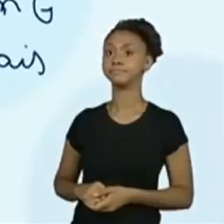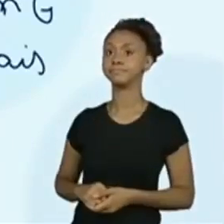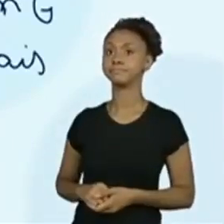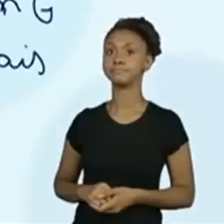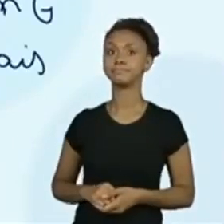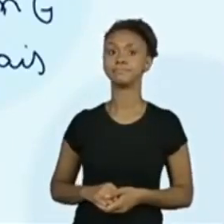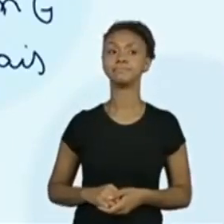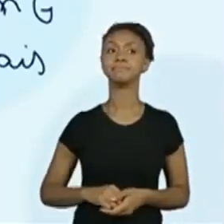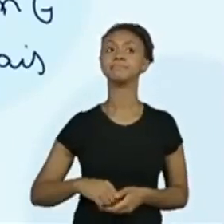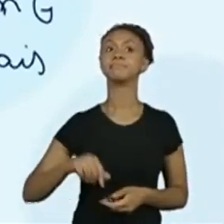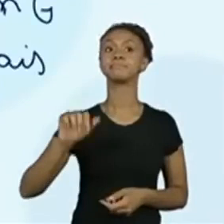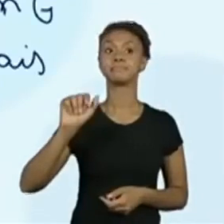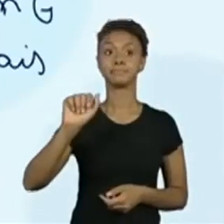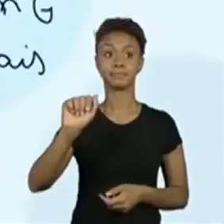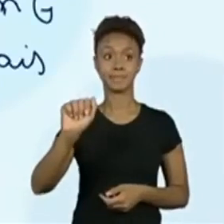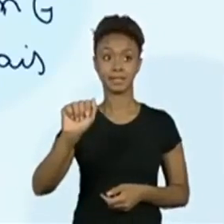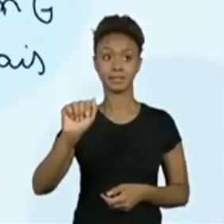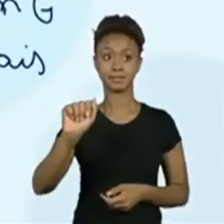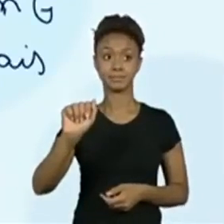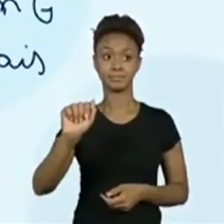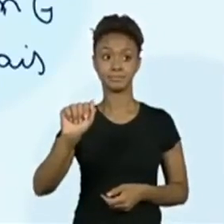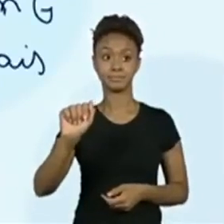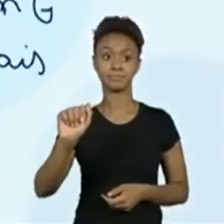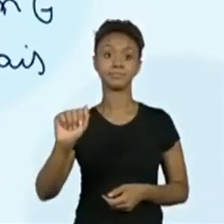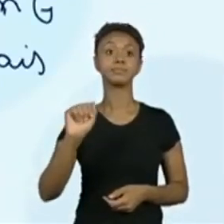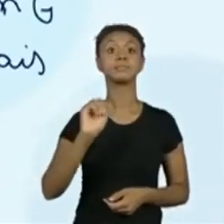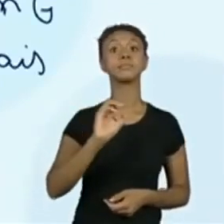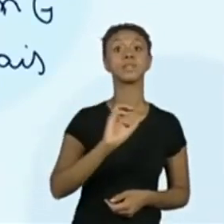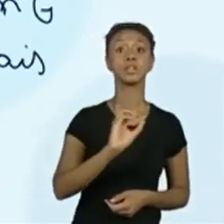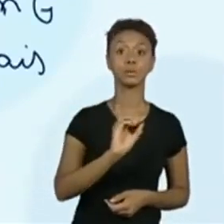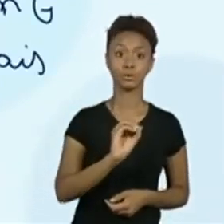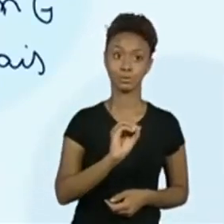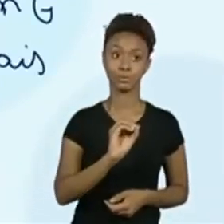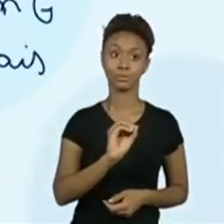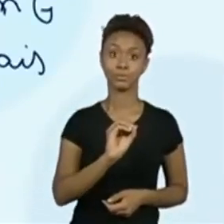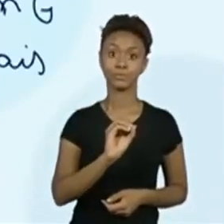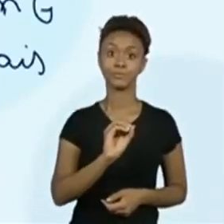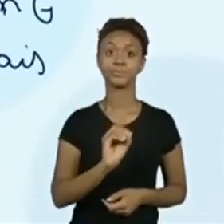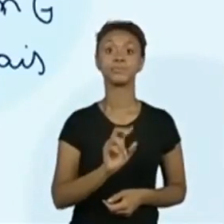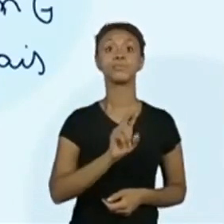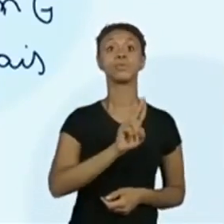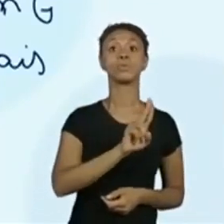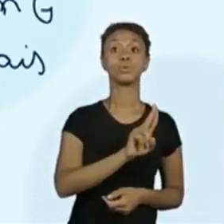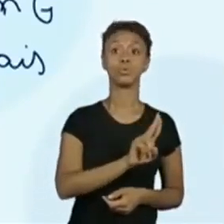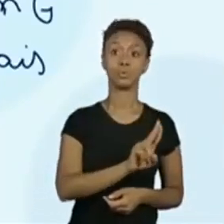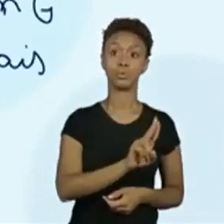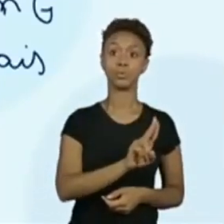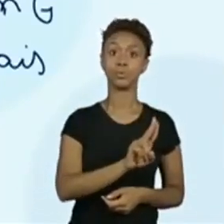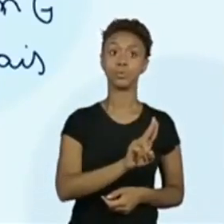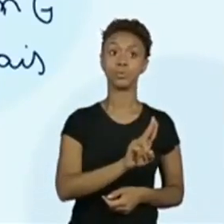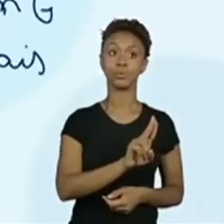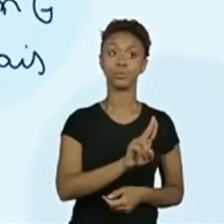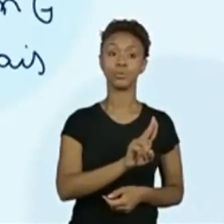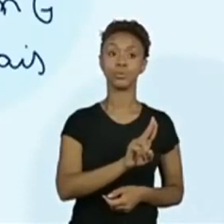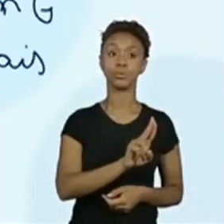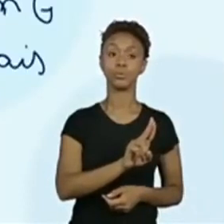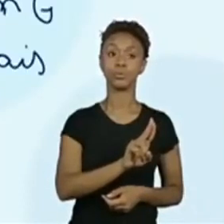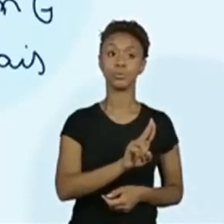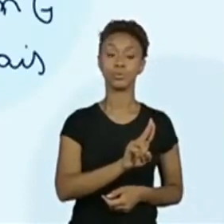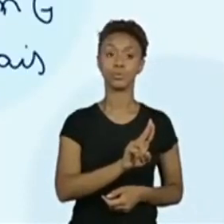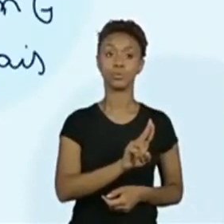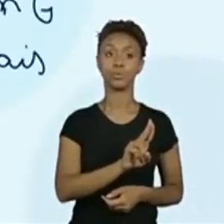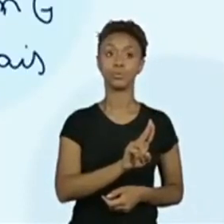A. A. O. O. U. U. Ou.